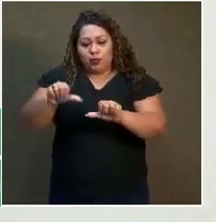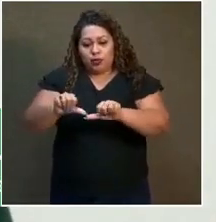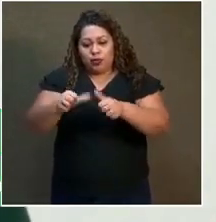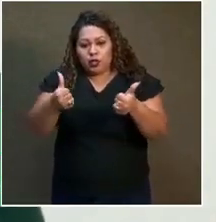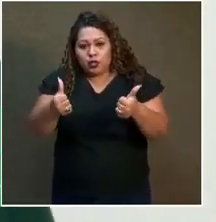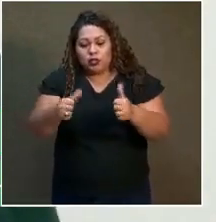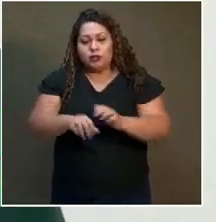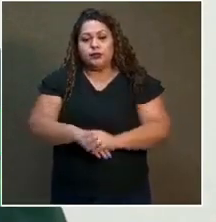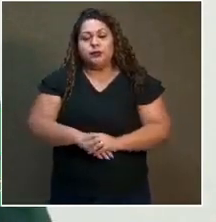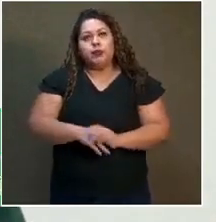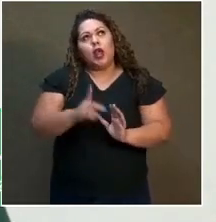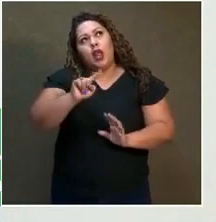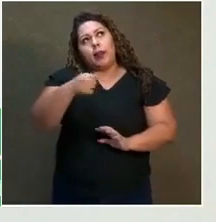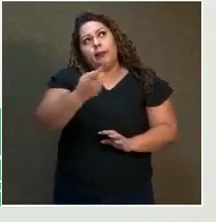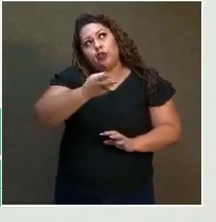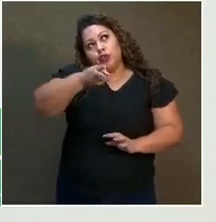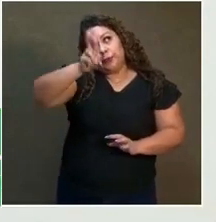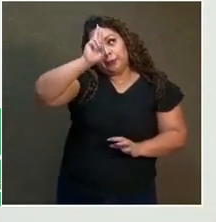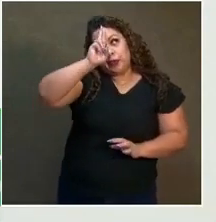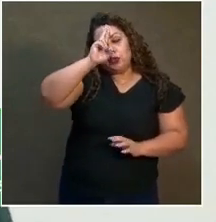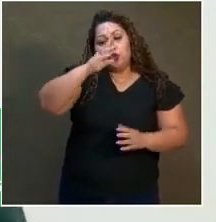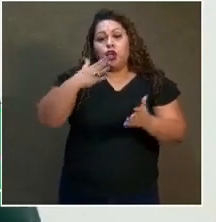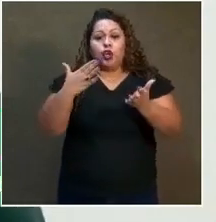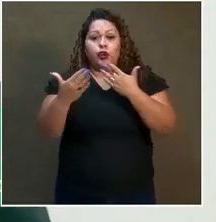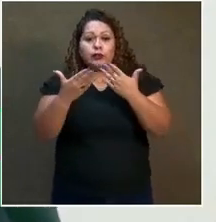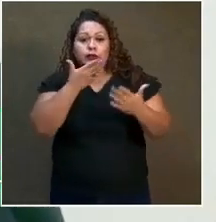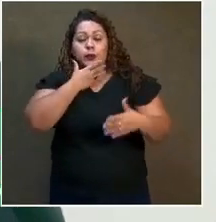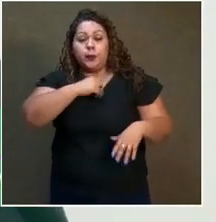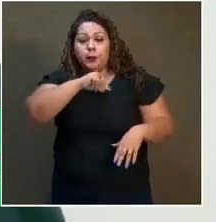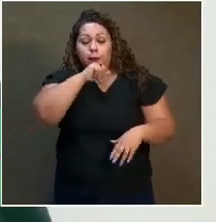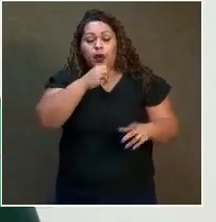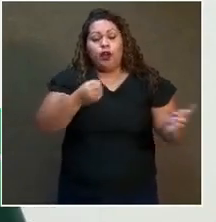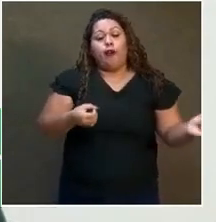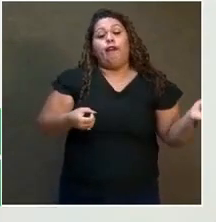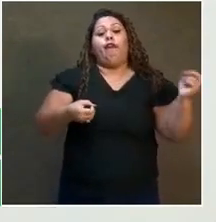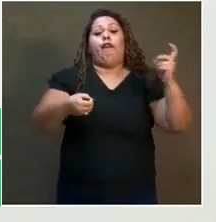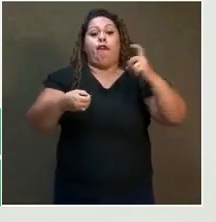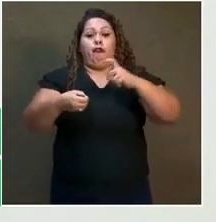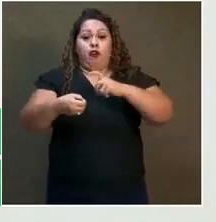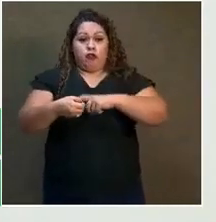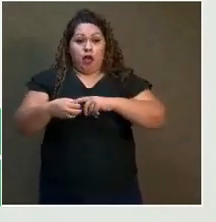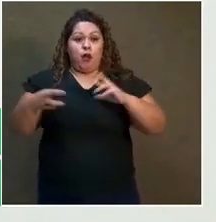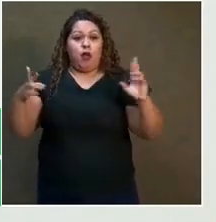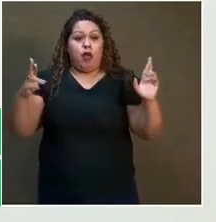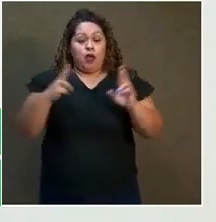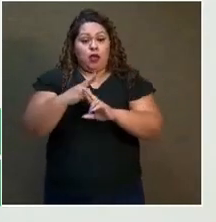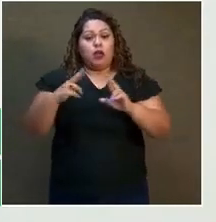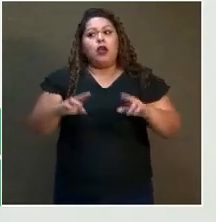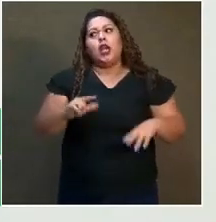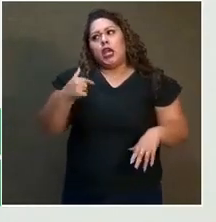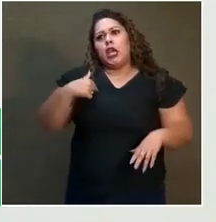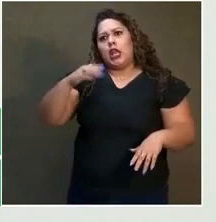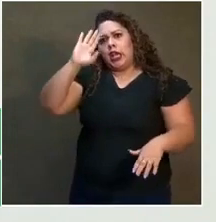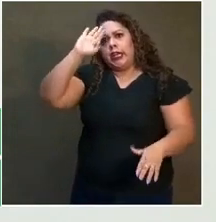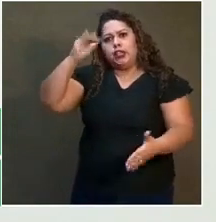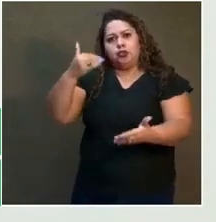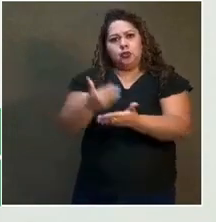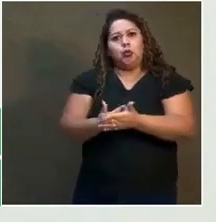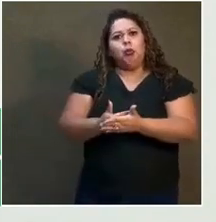do meio-dia, quando, depois da conversa com o pai, ela pediu para retornar, reataram o relacionamento, ele acreditou